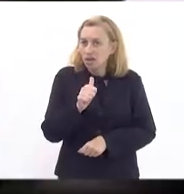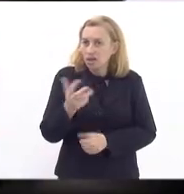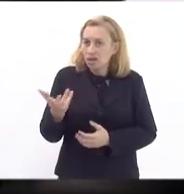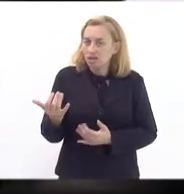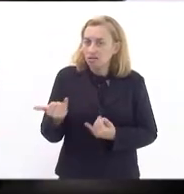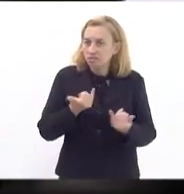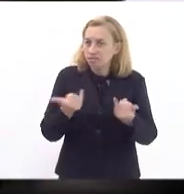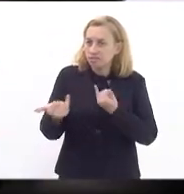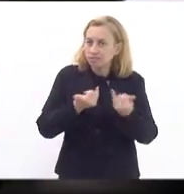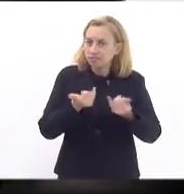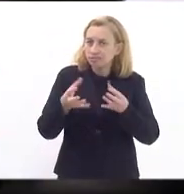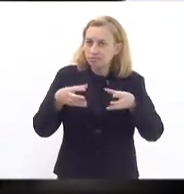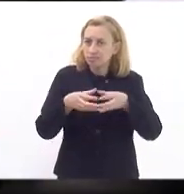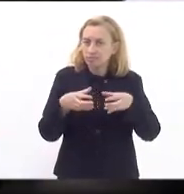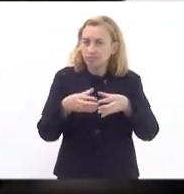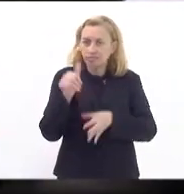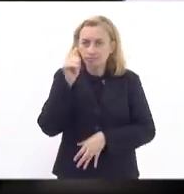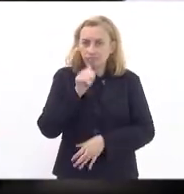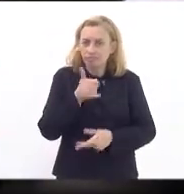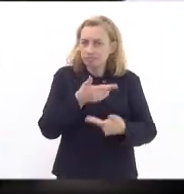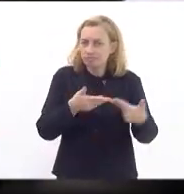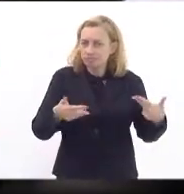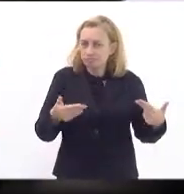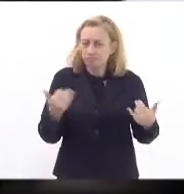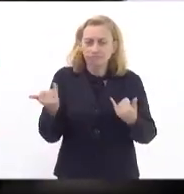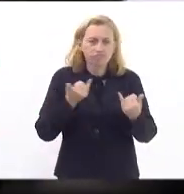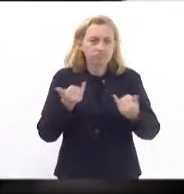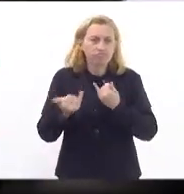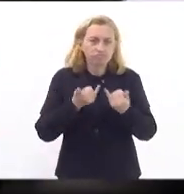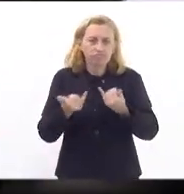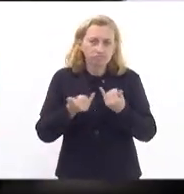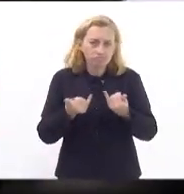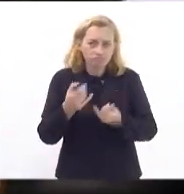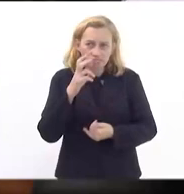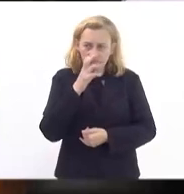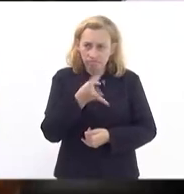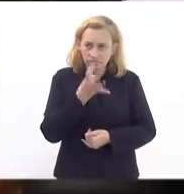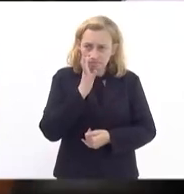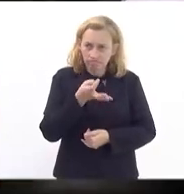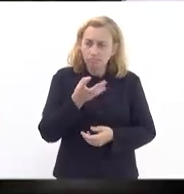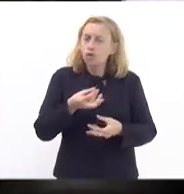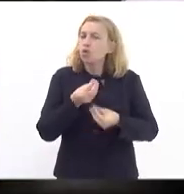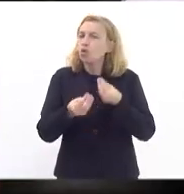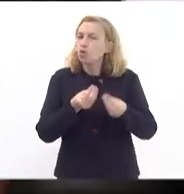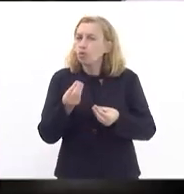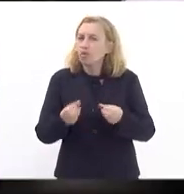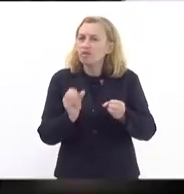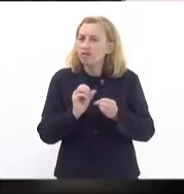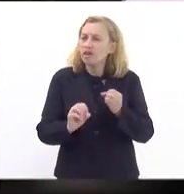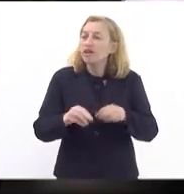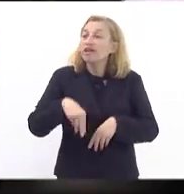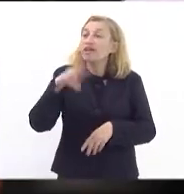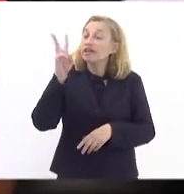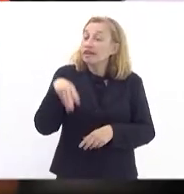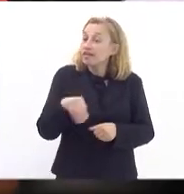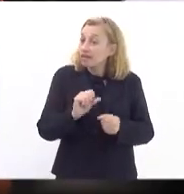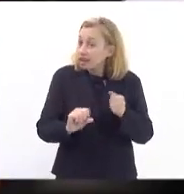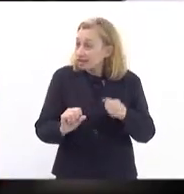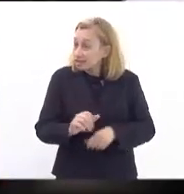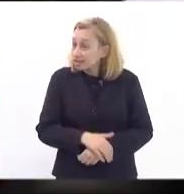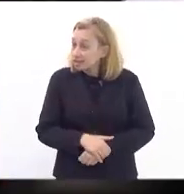recebe na comissão de mulheres muito queixa nem como é que é realizado quem faz